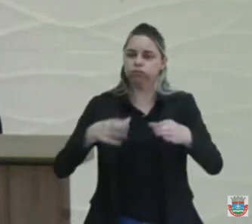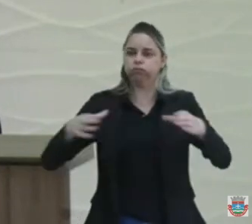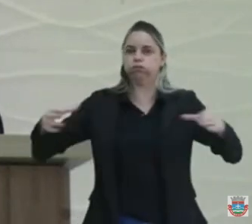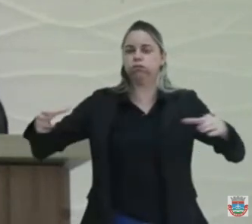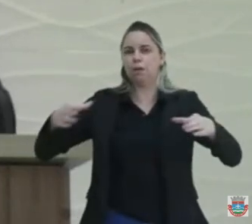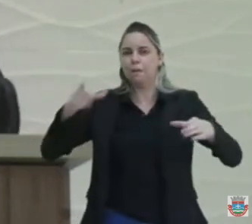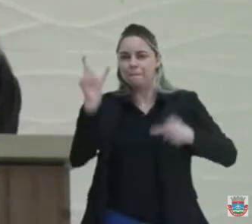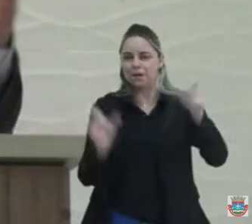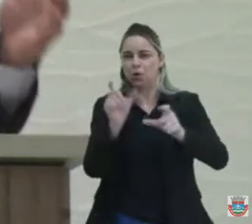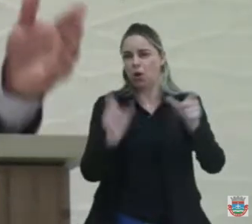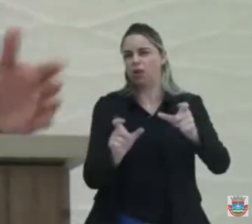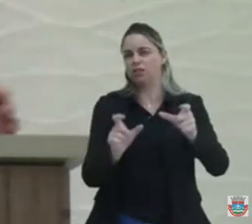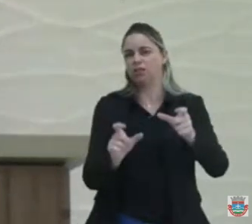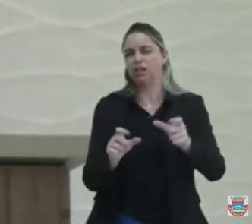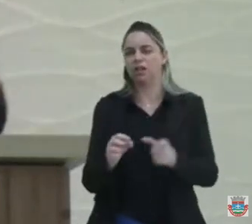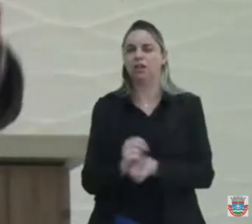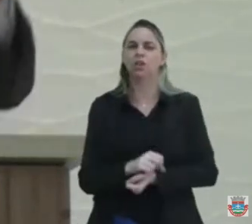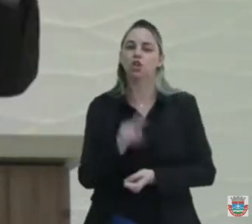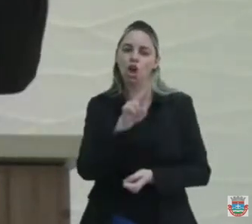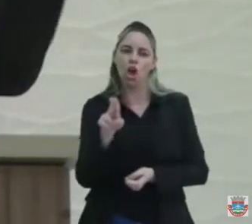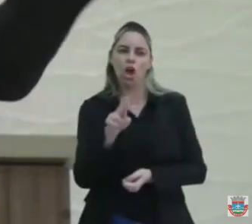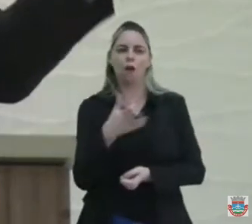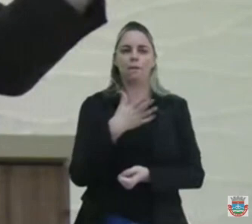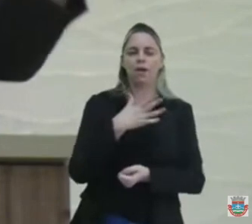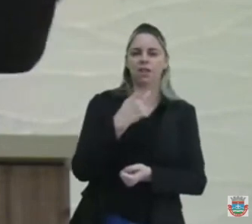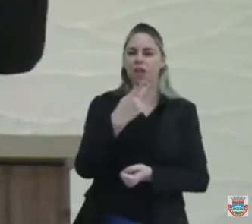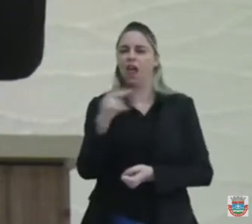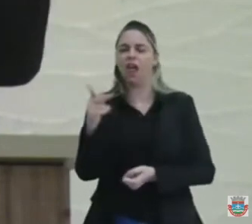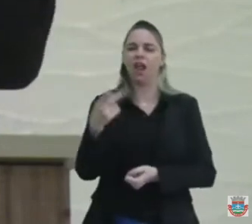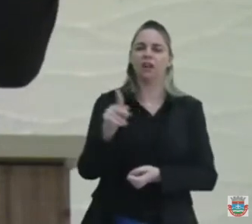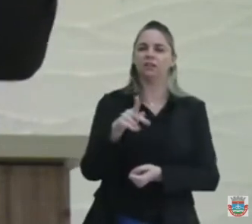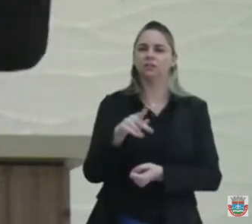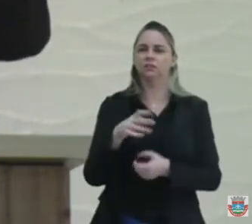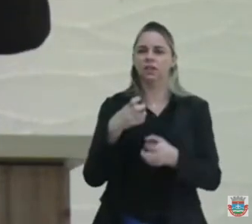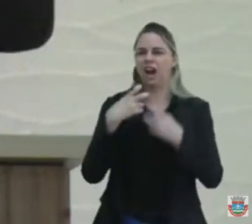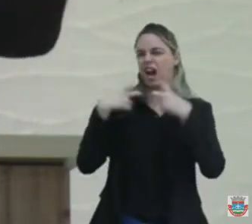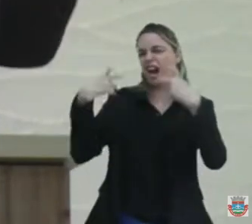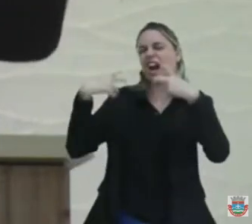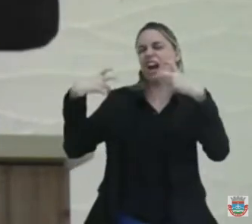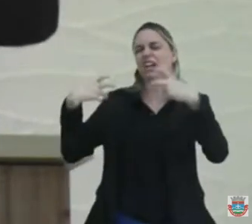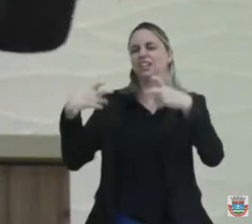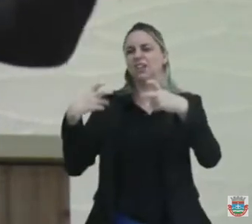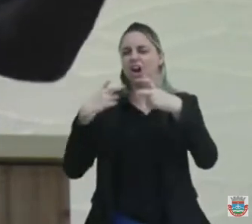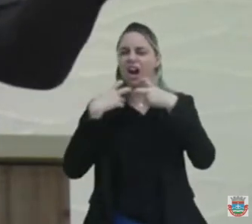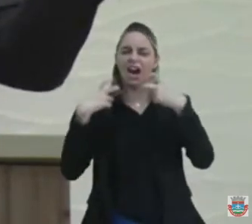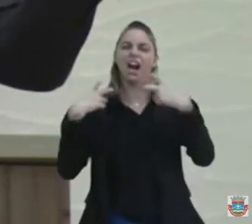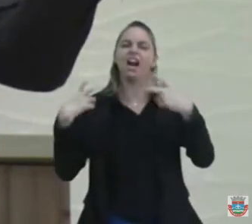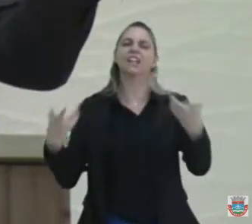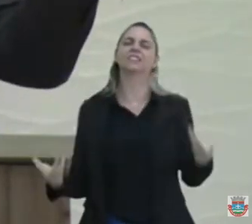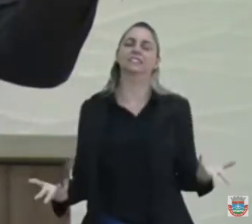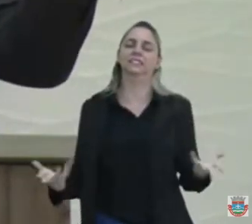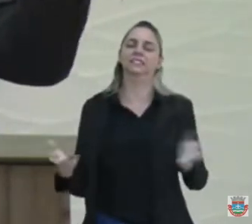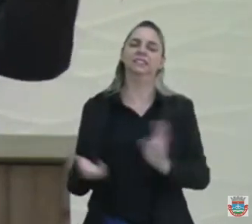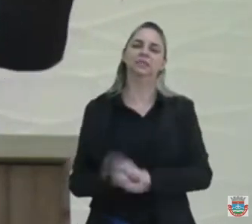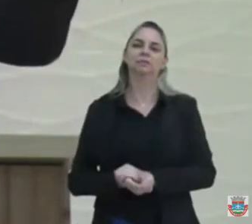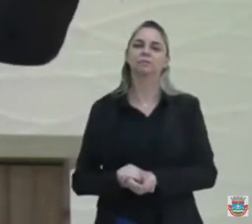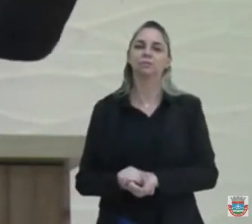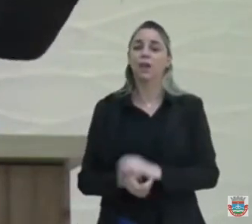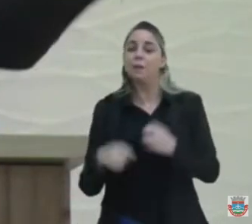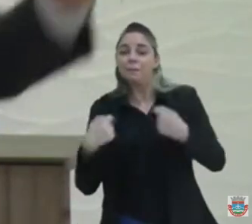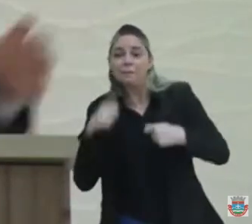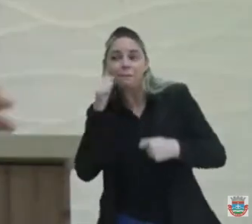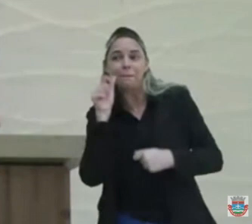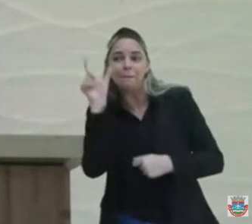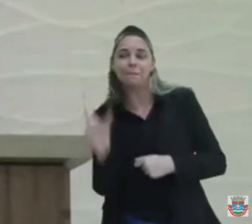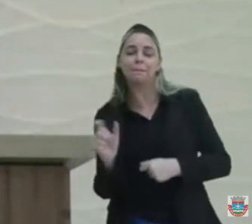mandar, para estar ovacionando o nome dela, dando aqueles gritinhos, uhul, né? Ela precisa